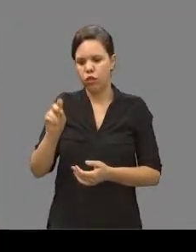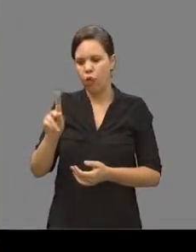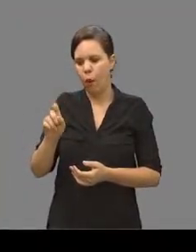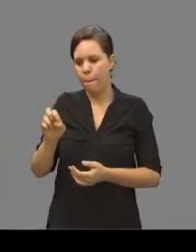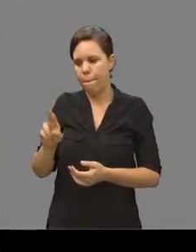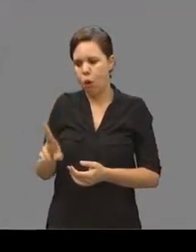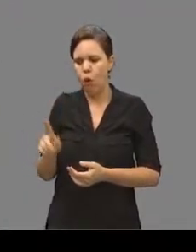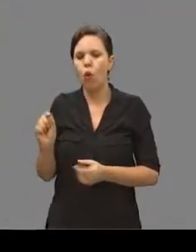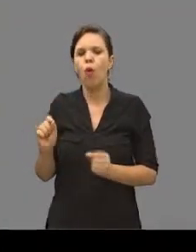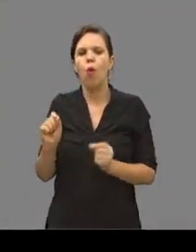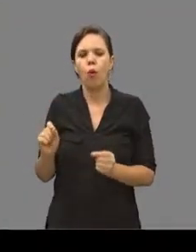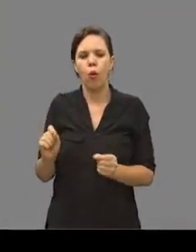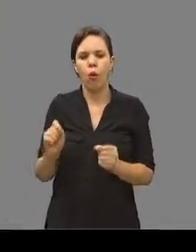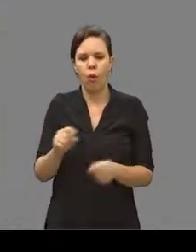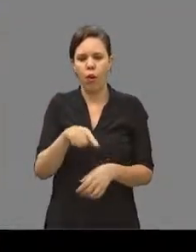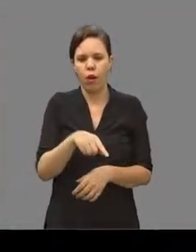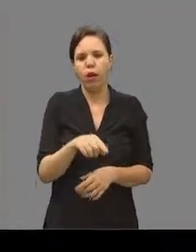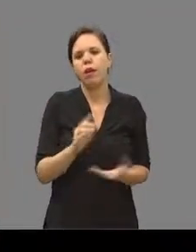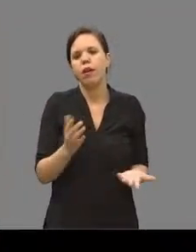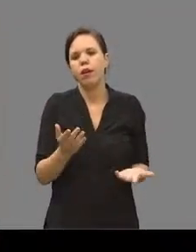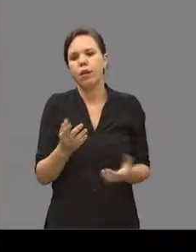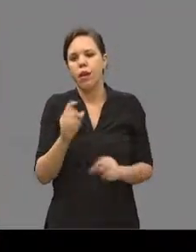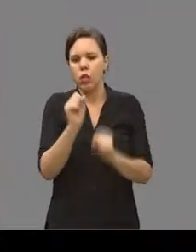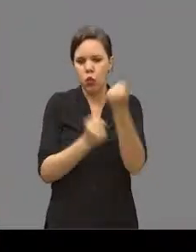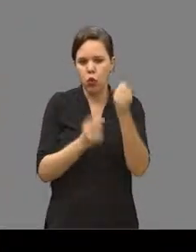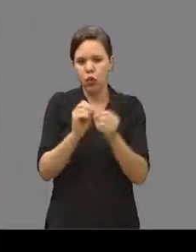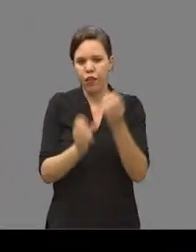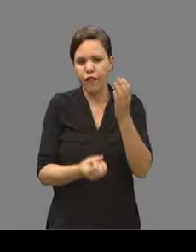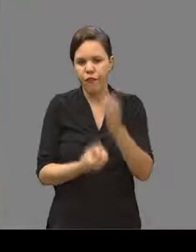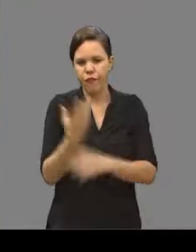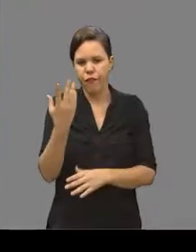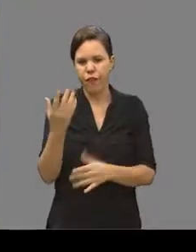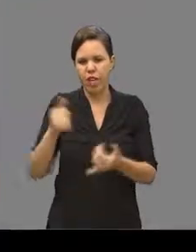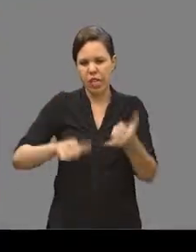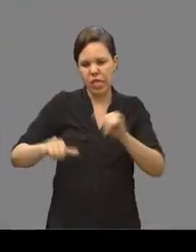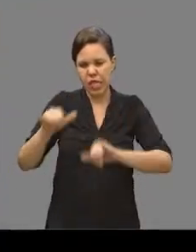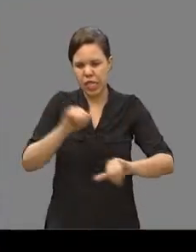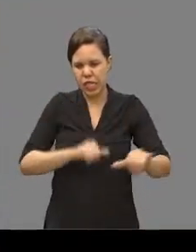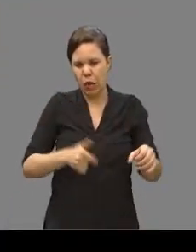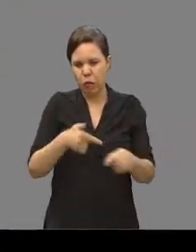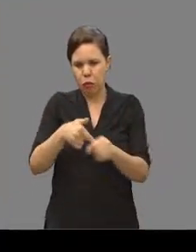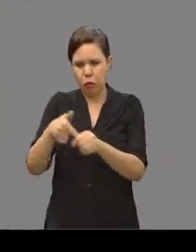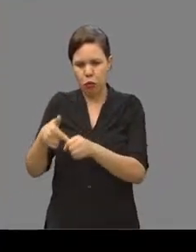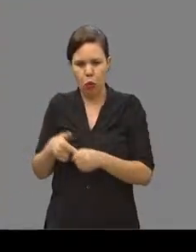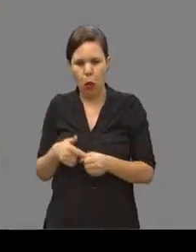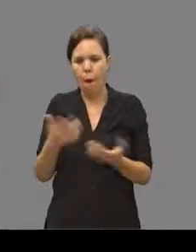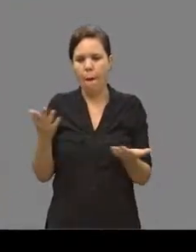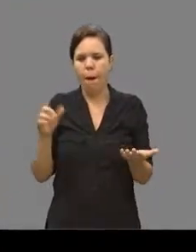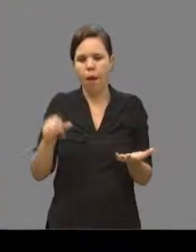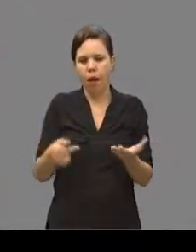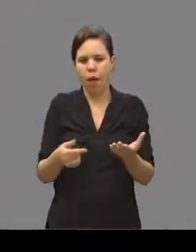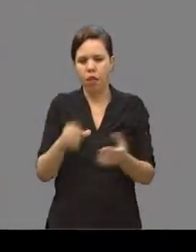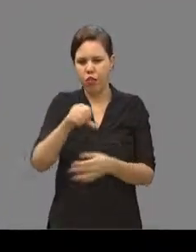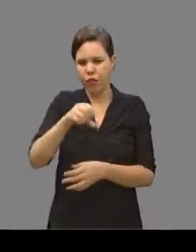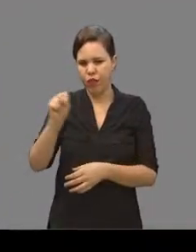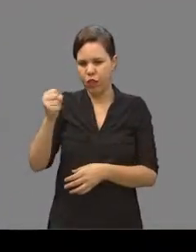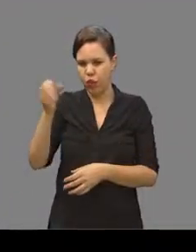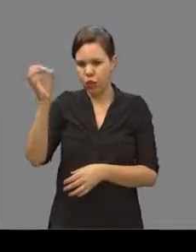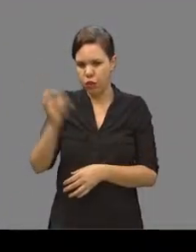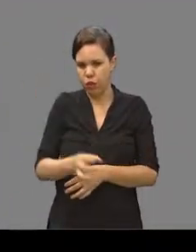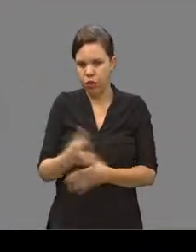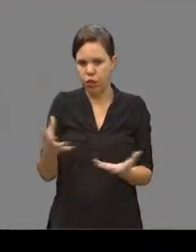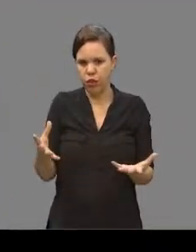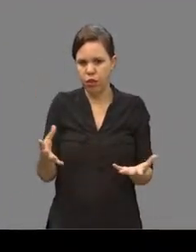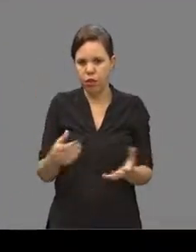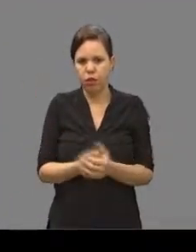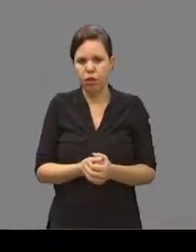como é chamado pela indústria, produto sintético proveniente do petróleo, composto por 98% de ar